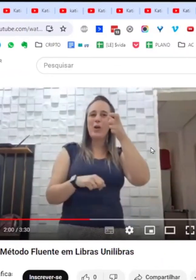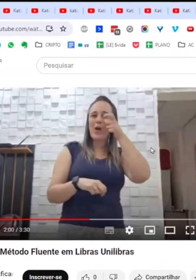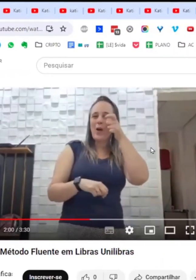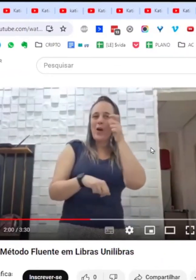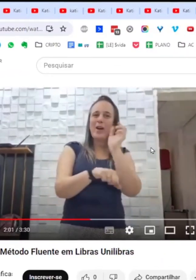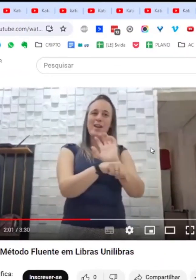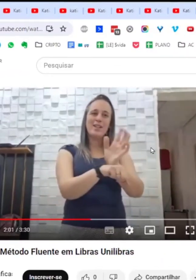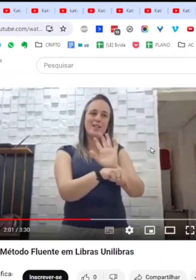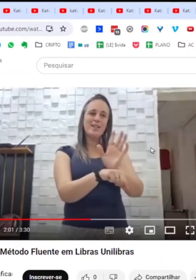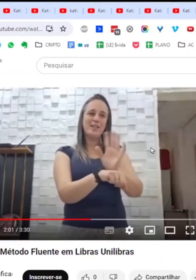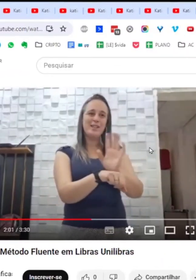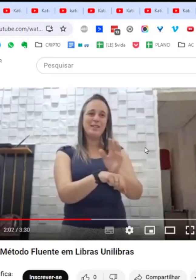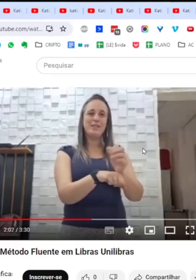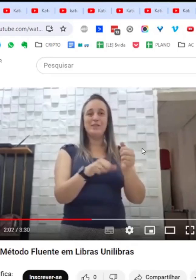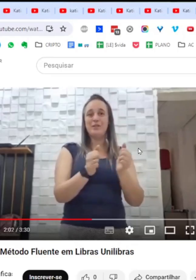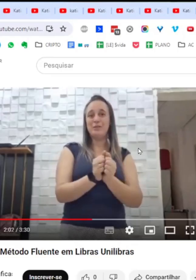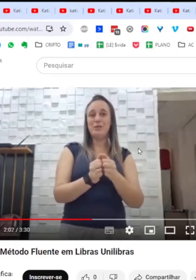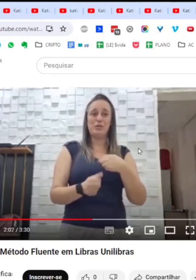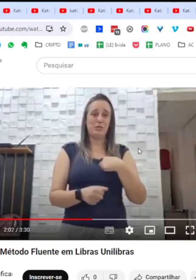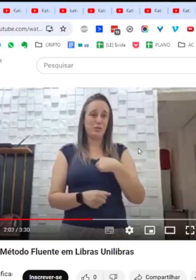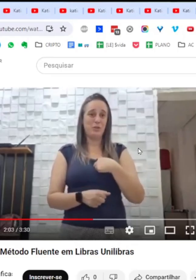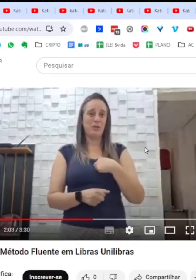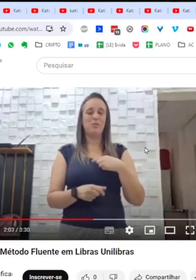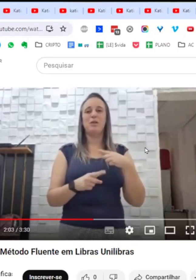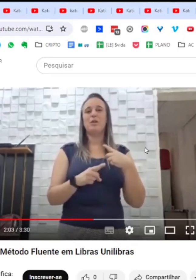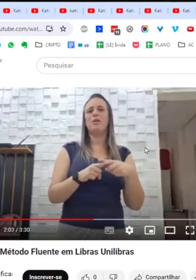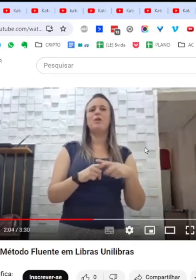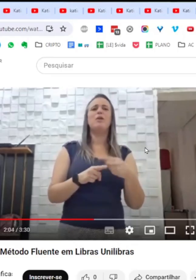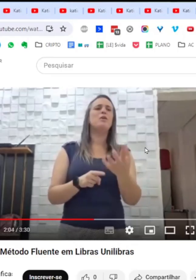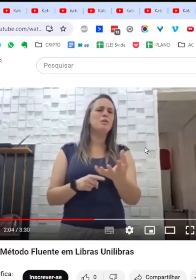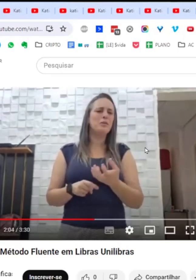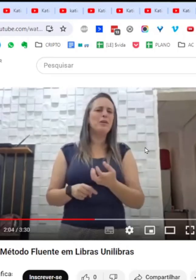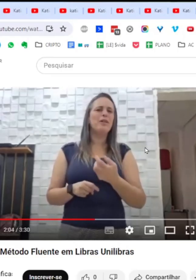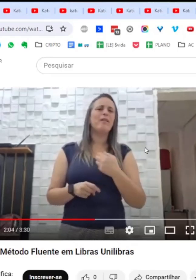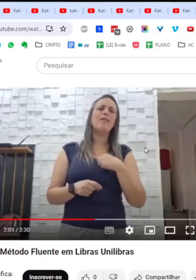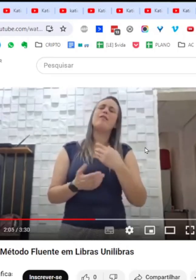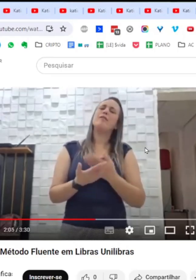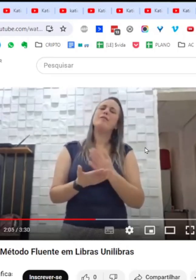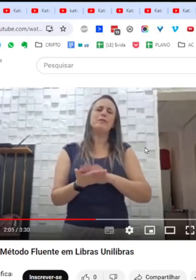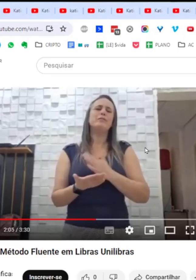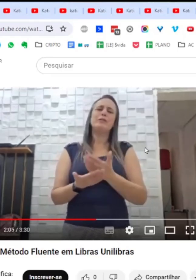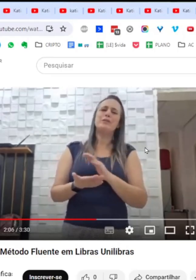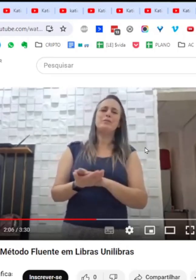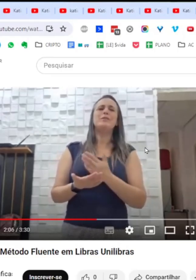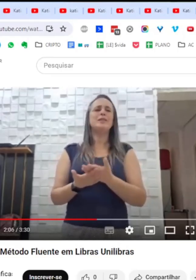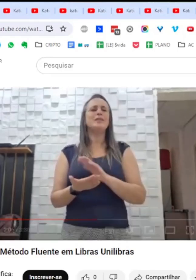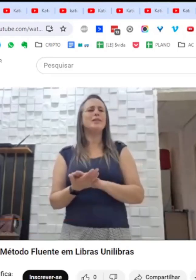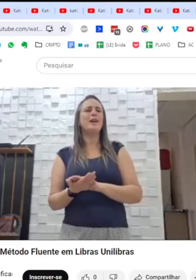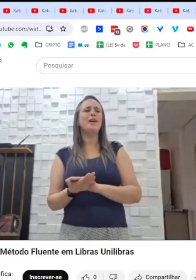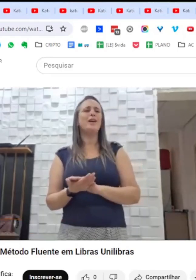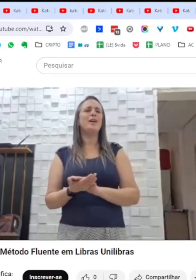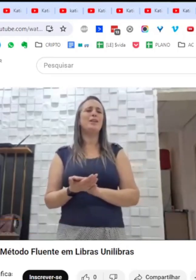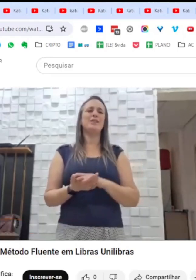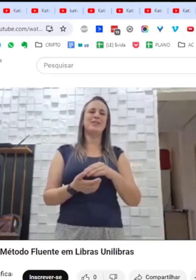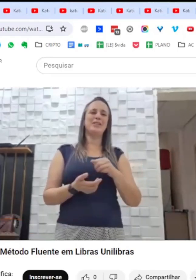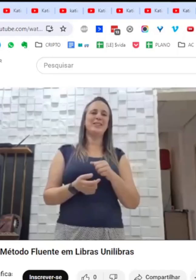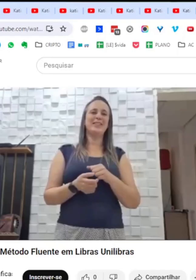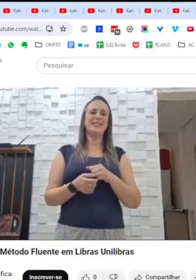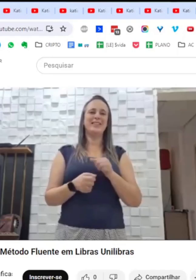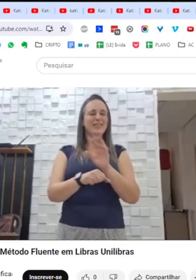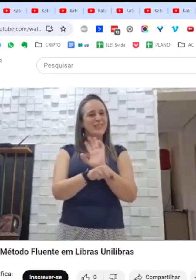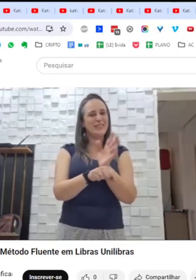se abrindo para ela ali. A sinalização dela não apenas ficou mais clara, mas ficou